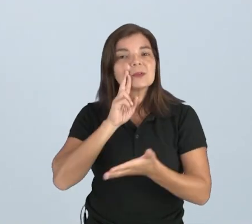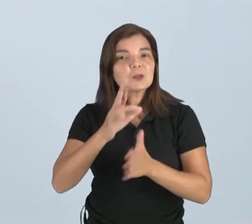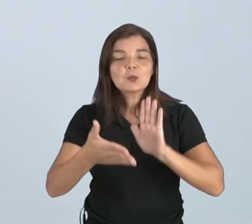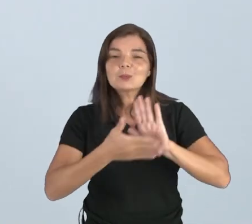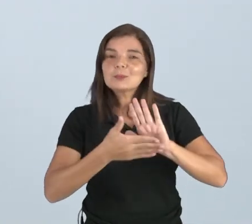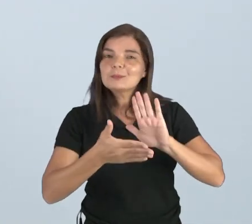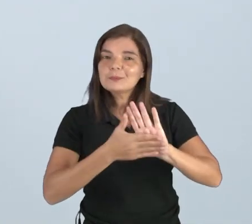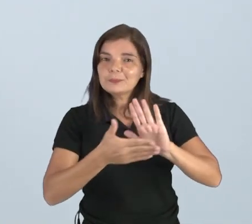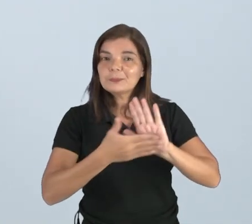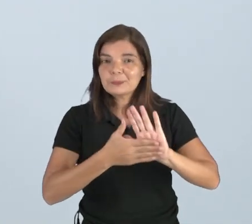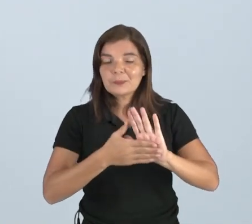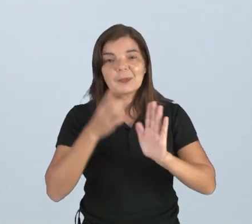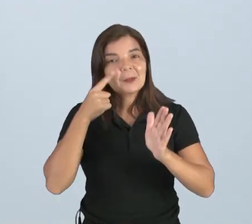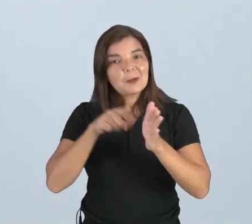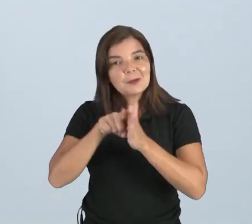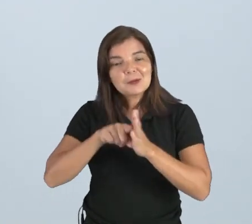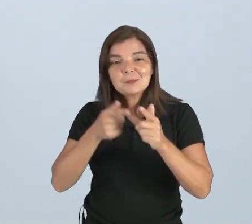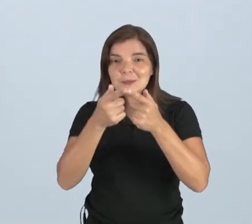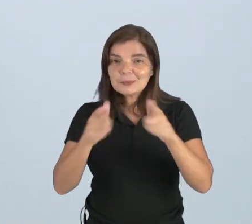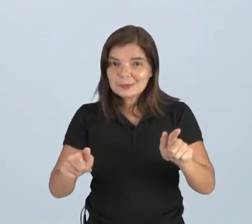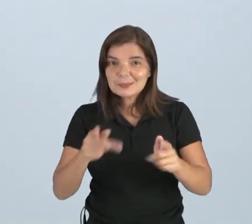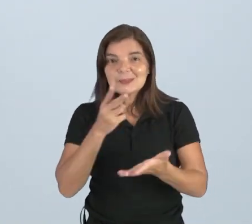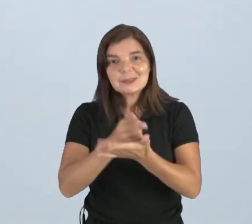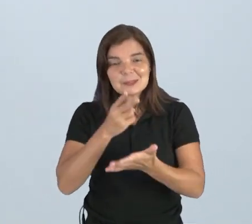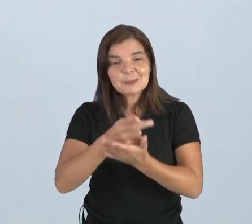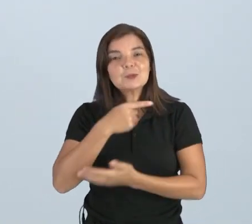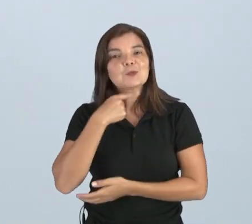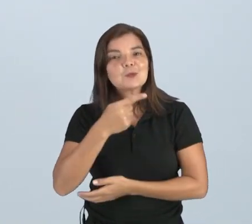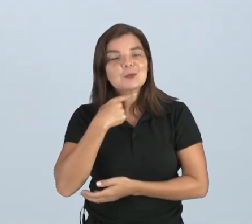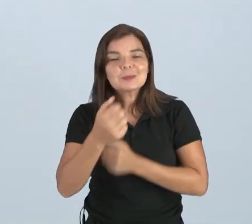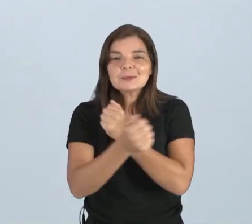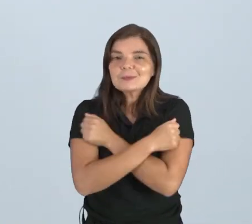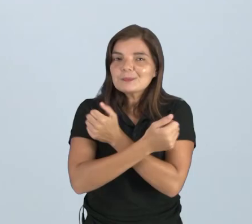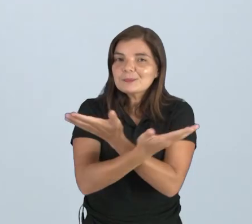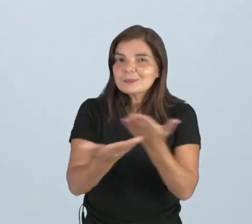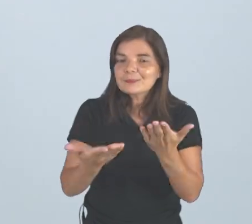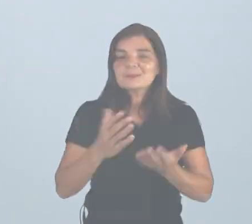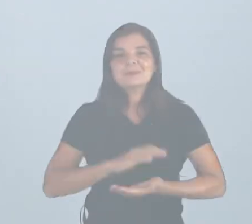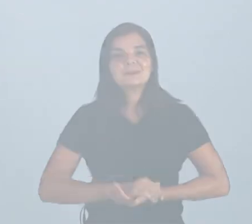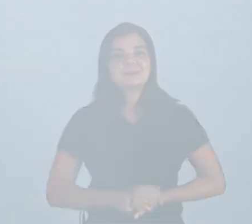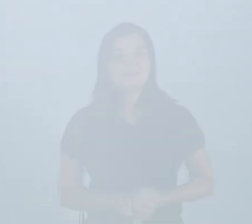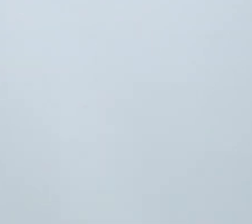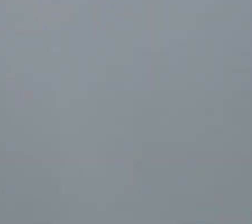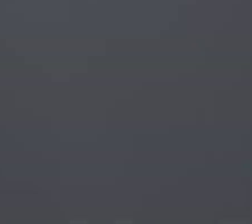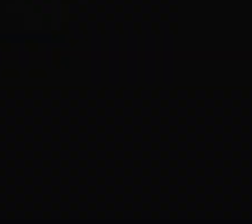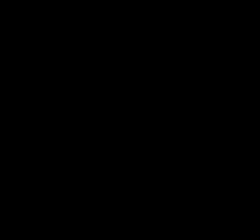propostas e consulte a gramática quando sempre você tiver dúvida. Um abraço e até a próxima.